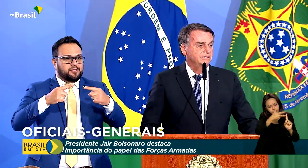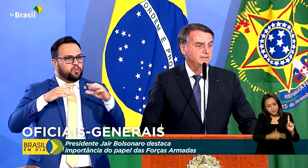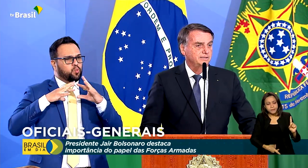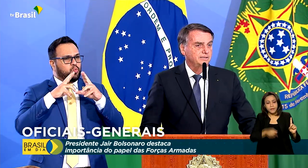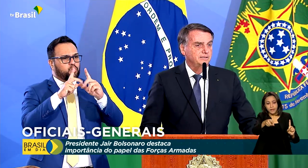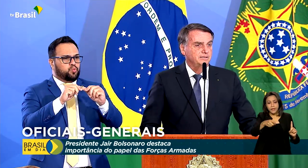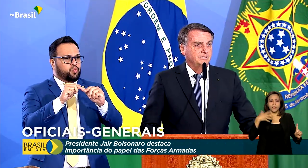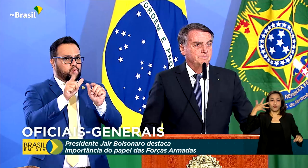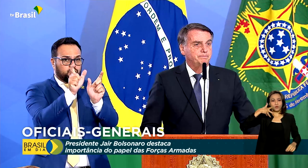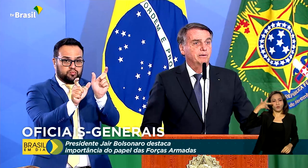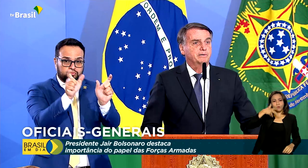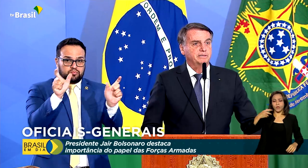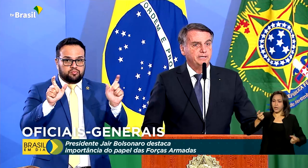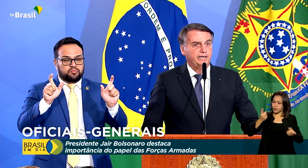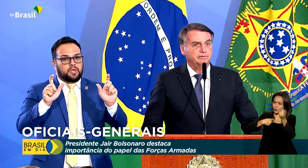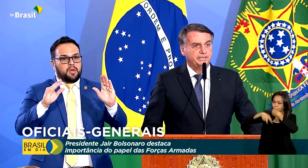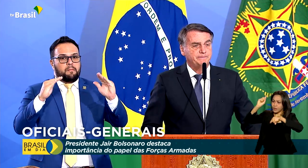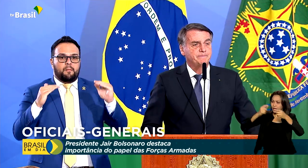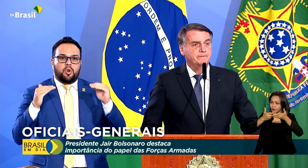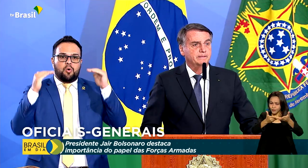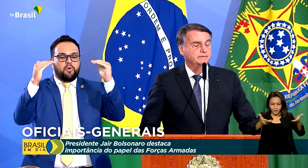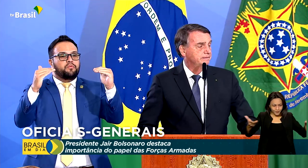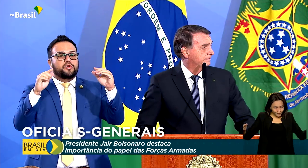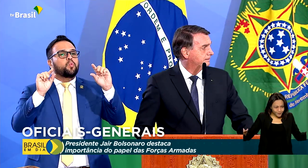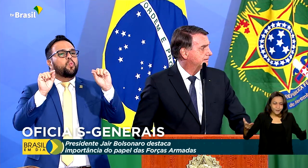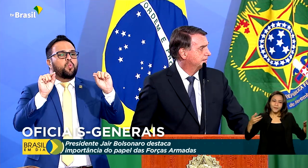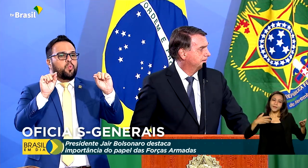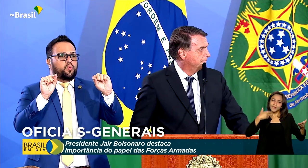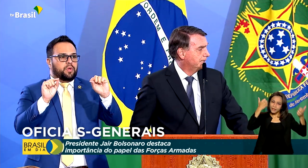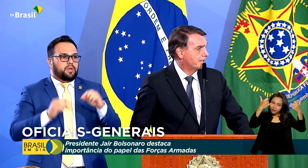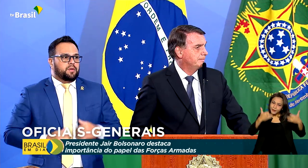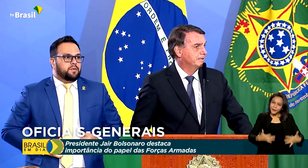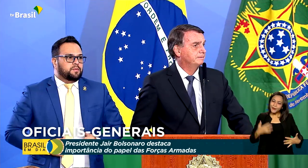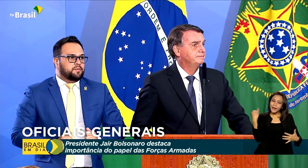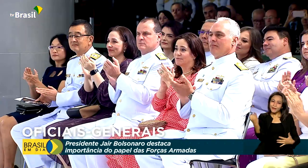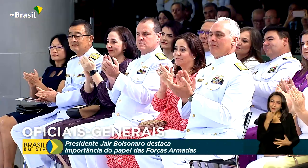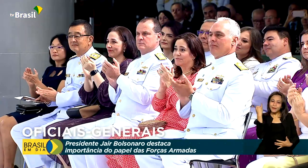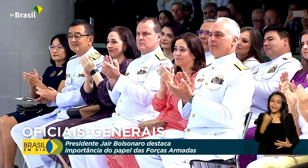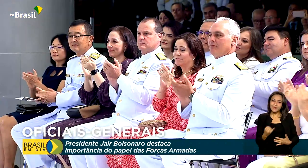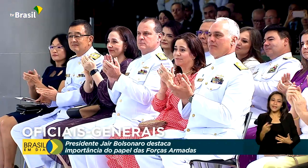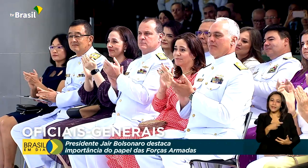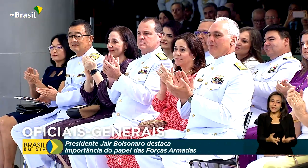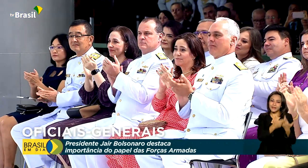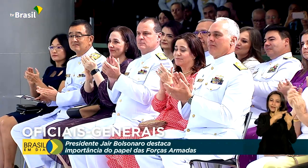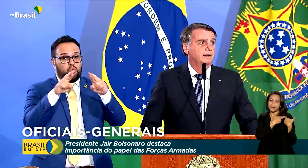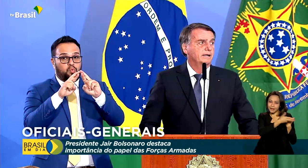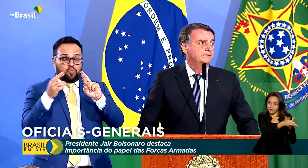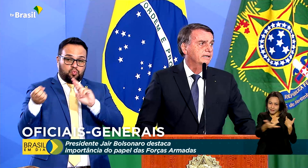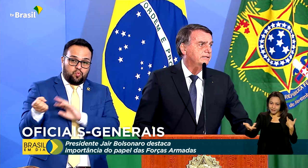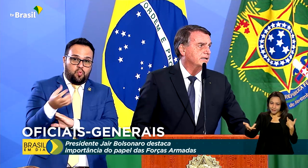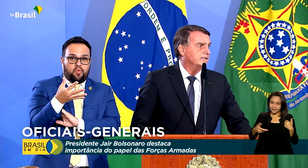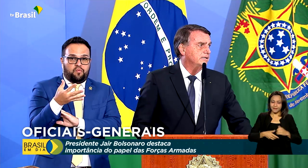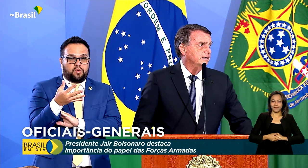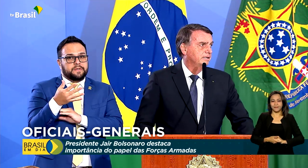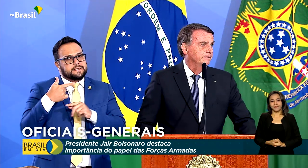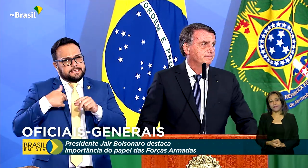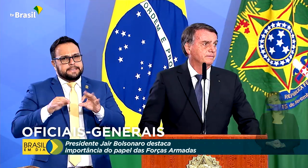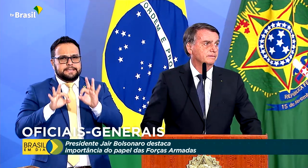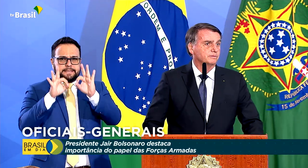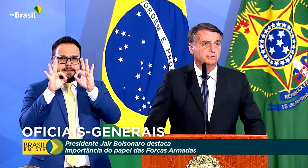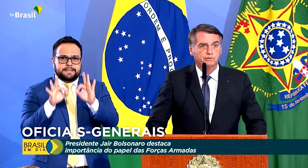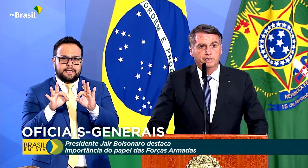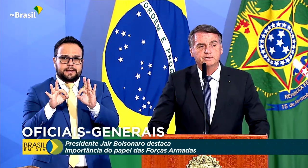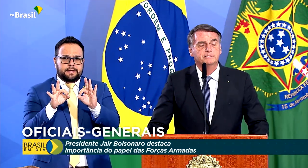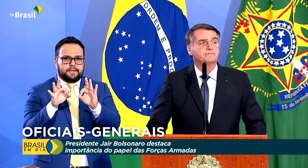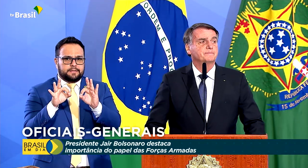desejou sucesso aos oficiais e voltou a destacar a importância do papel das Forças Armadas. A certeza de que